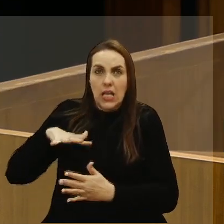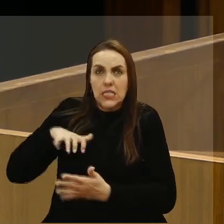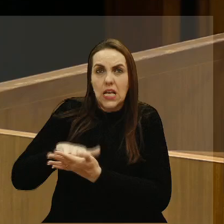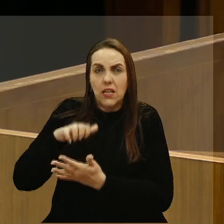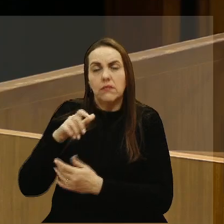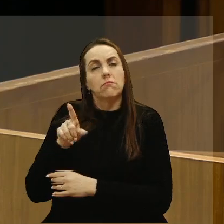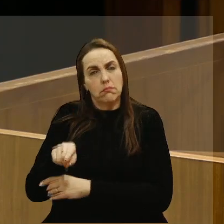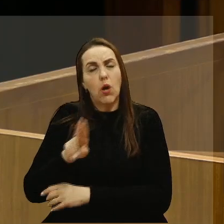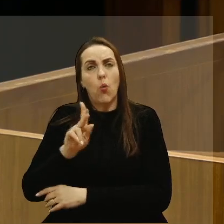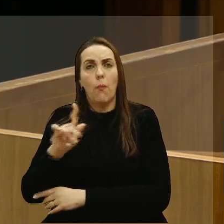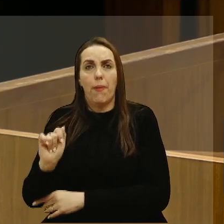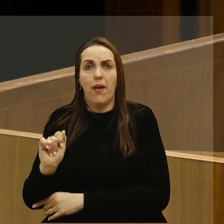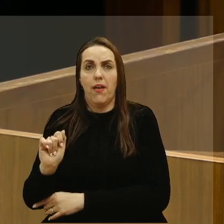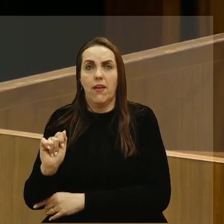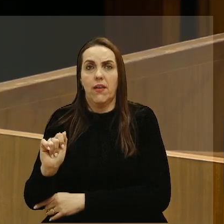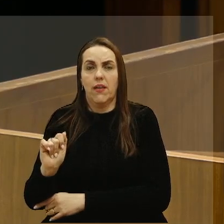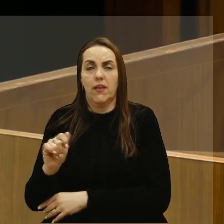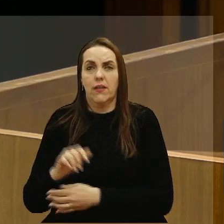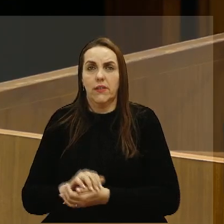vai ali para a UPA.